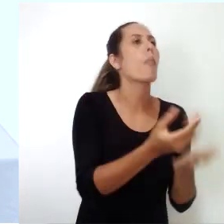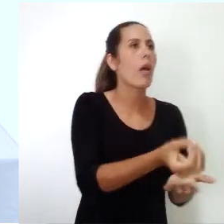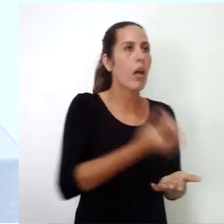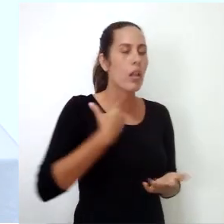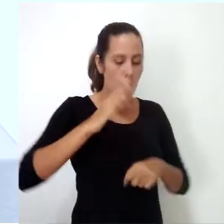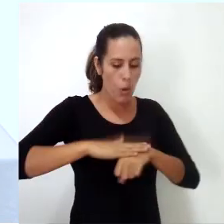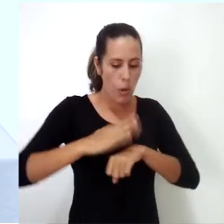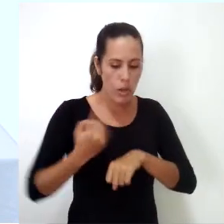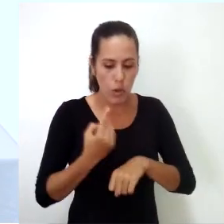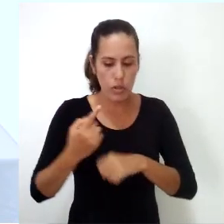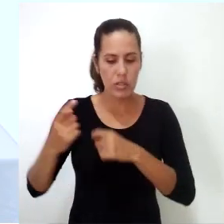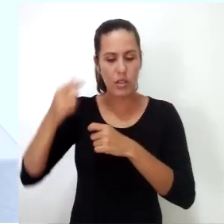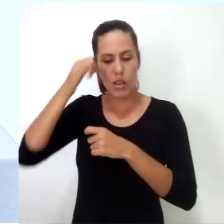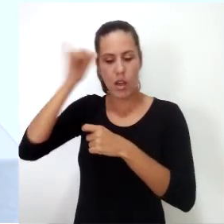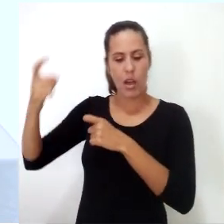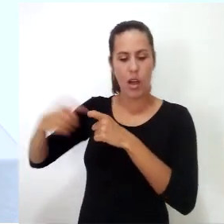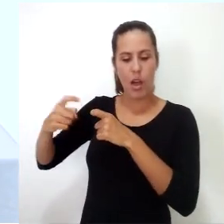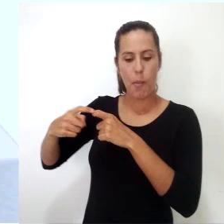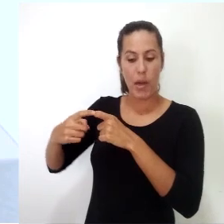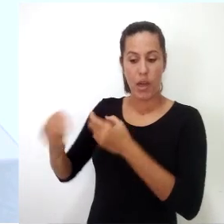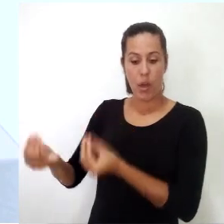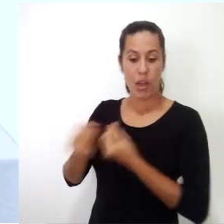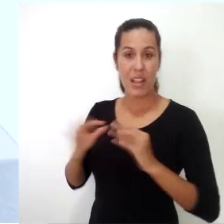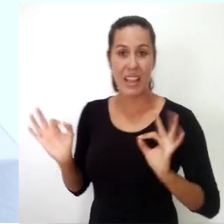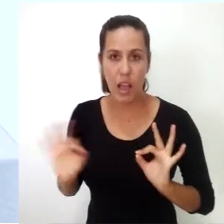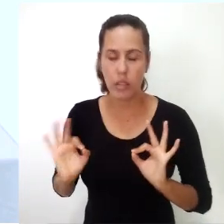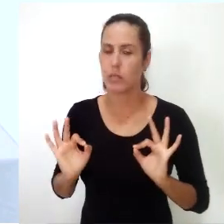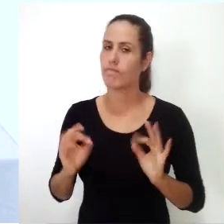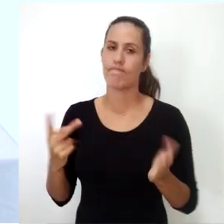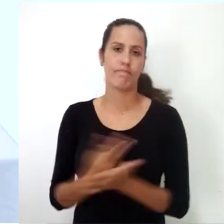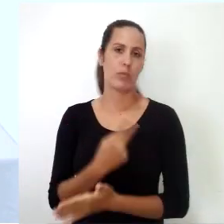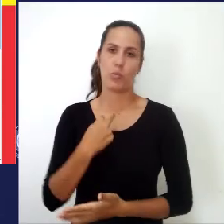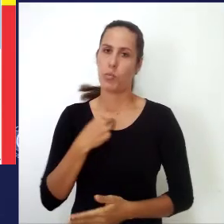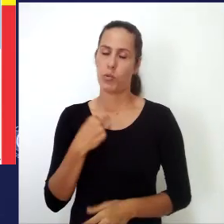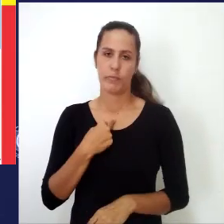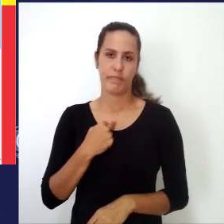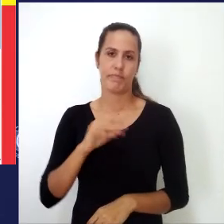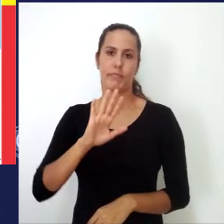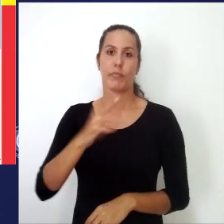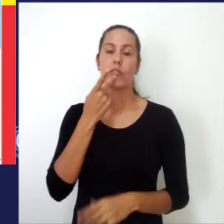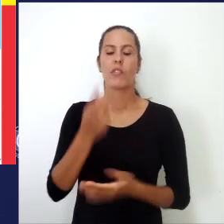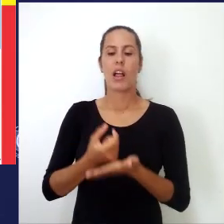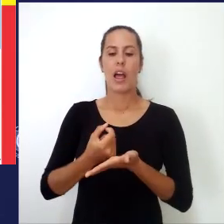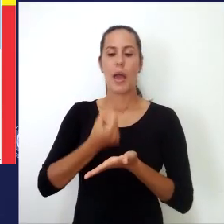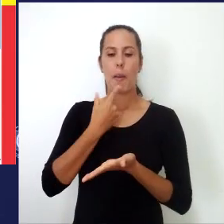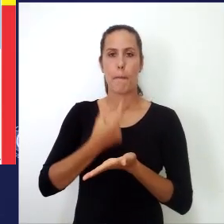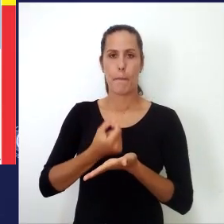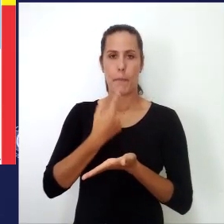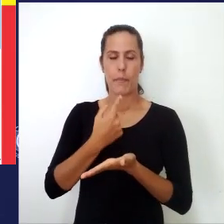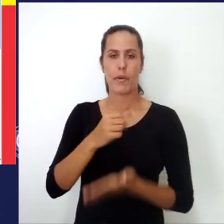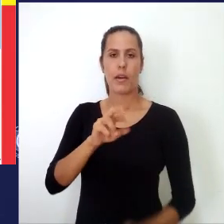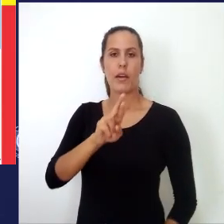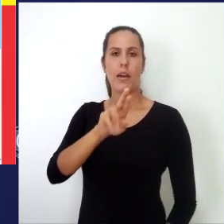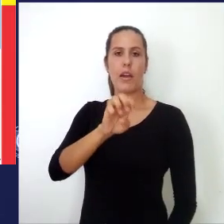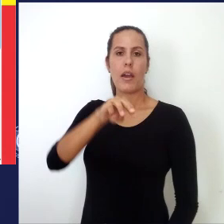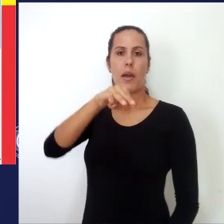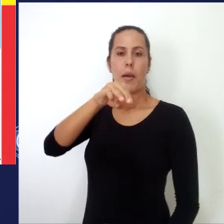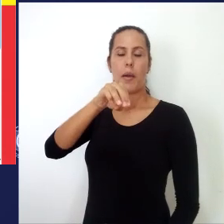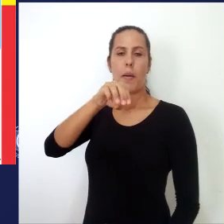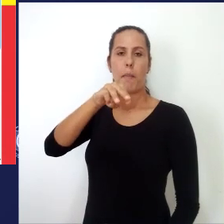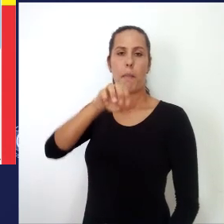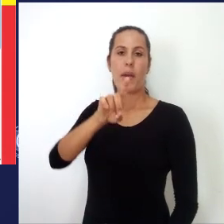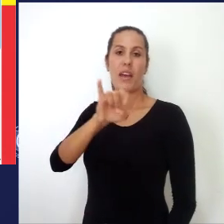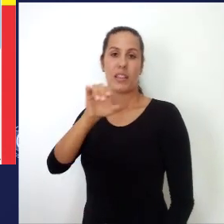e prescrita por um médico. Então, observa aí na telinha quando se fala sobre remédio. O remédio